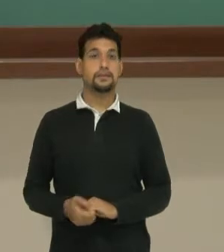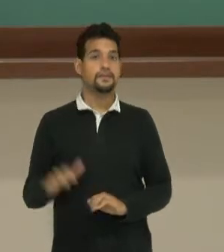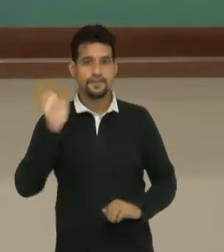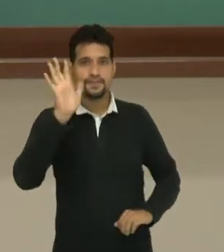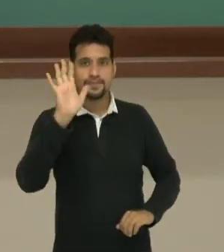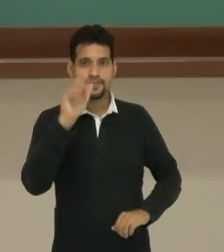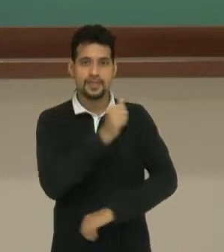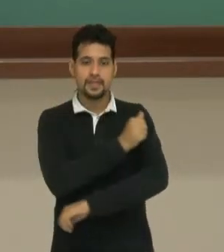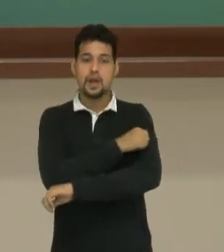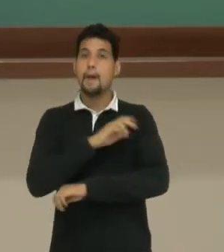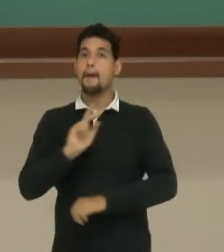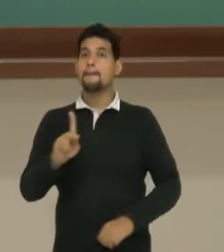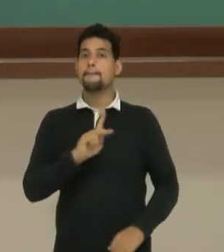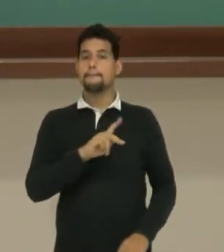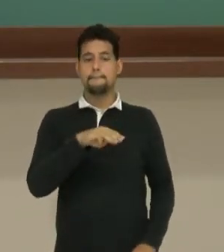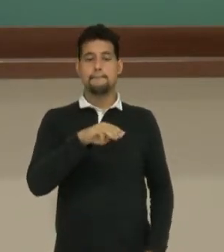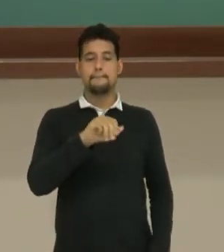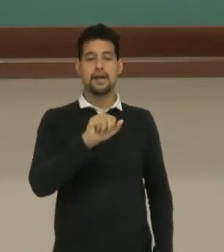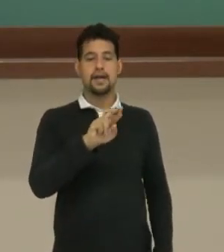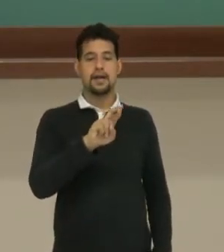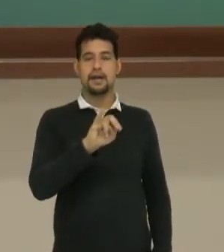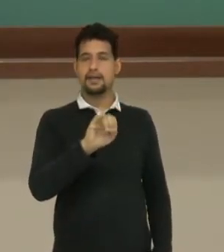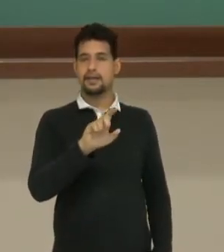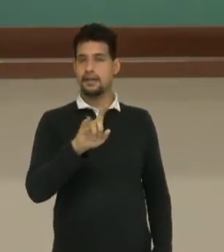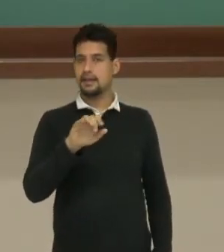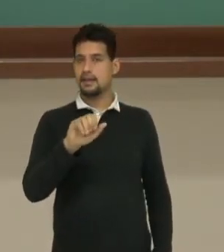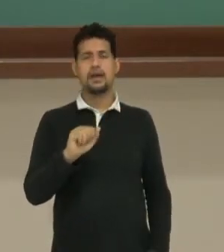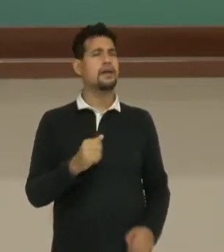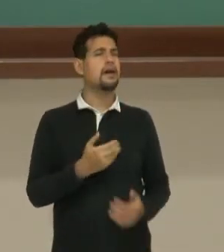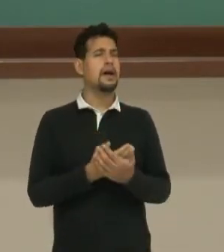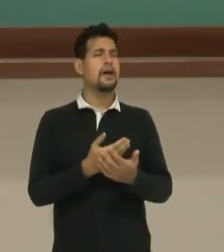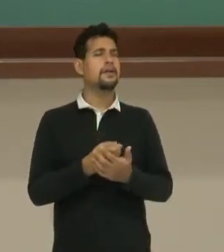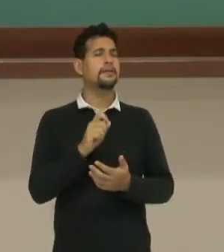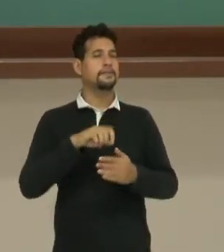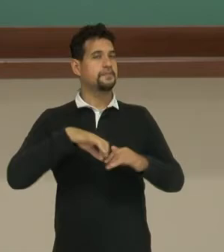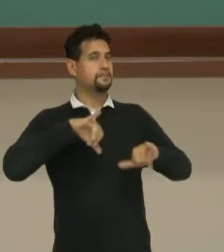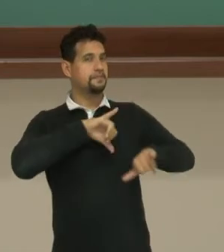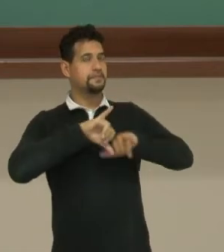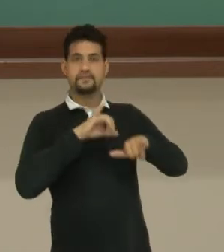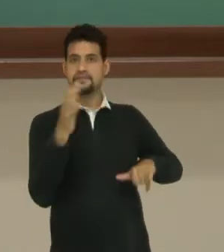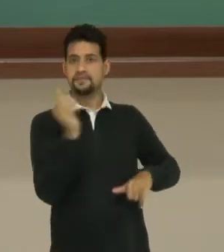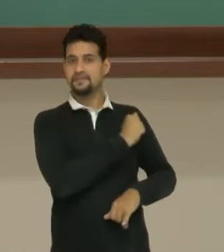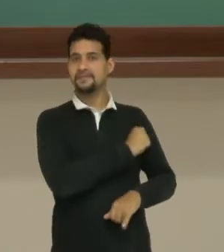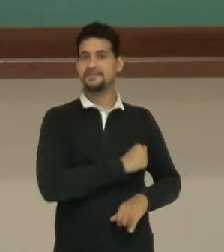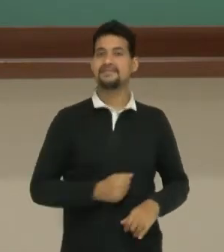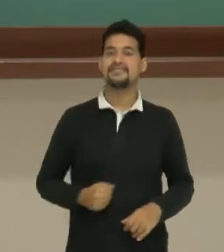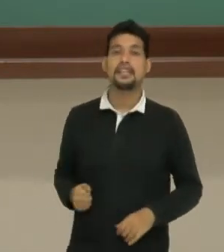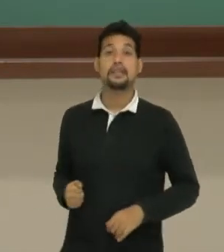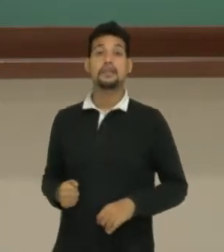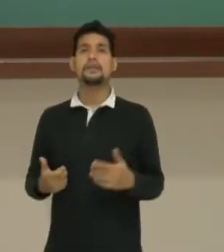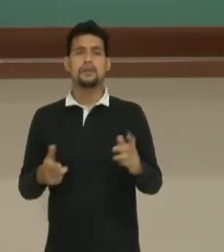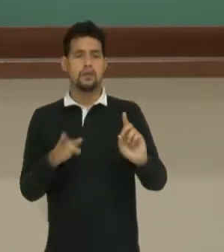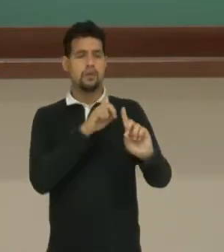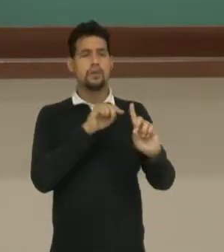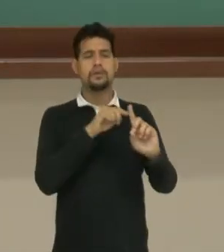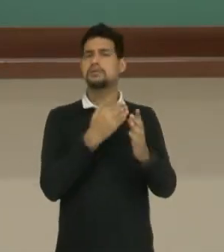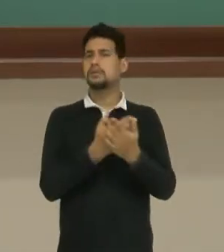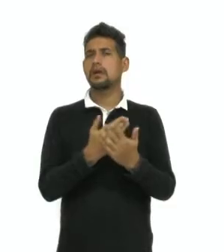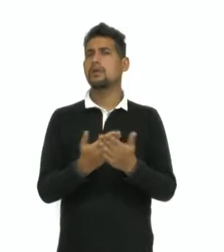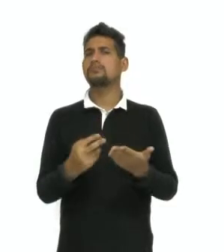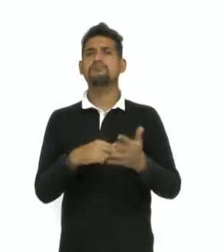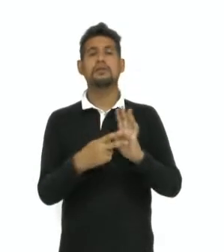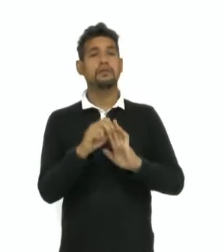Olá, alunos! Eu sou a professora Marília e vamos para mais uma aula de Química. Vamos lá? Então, os objetivos da aula de